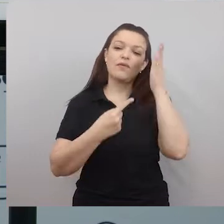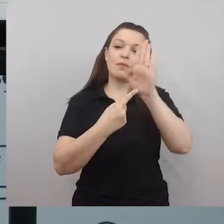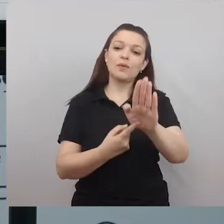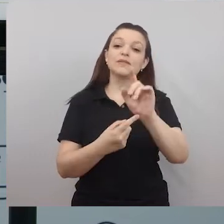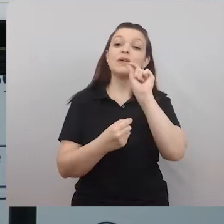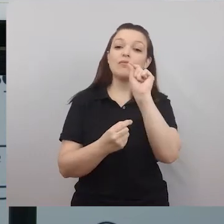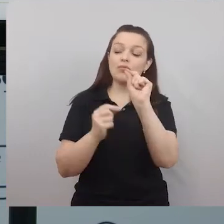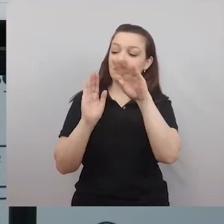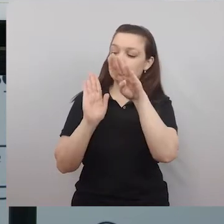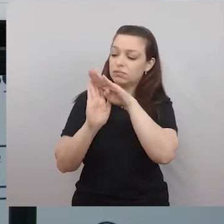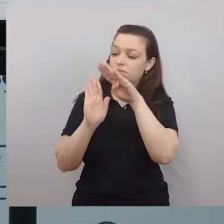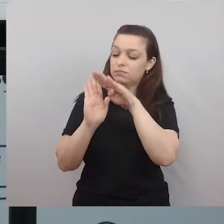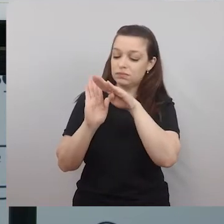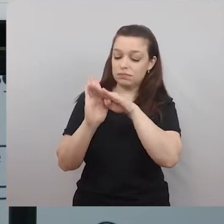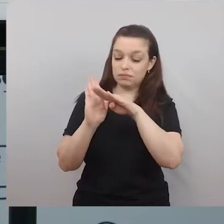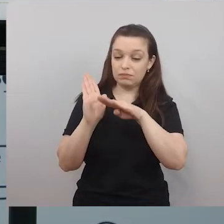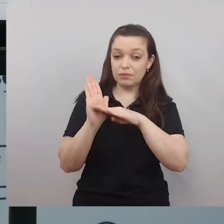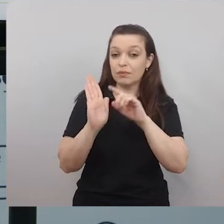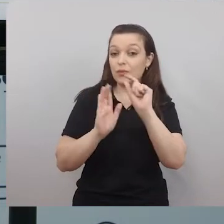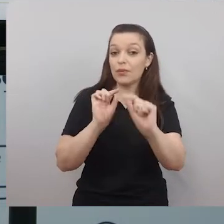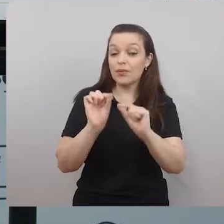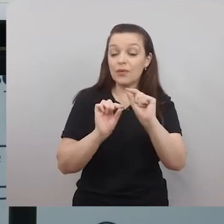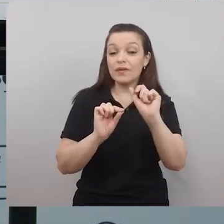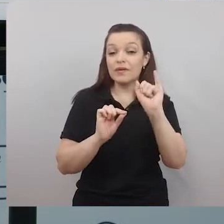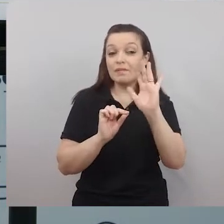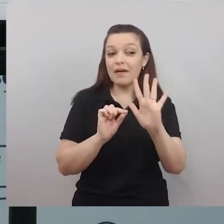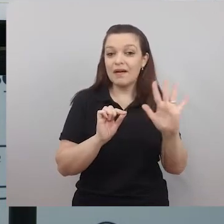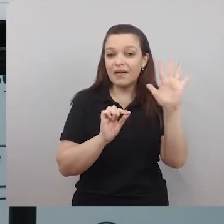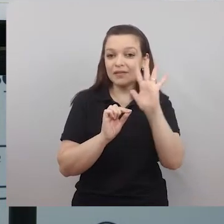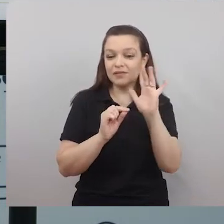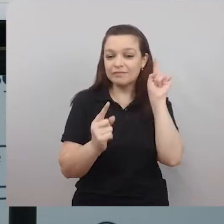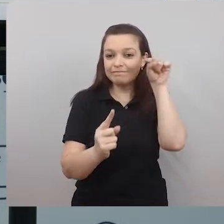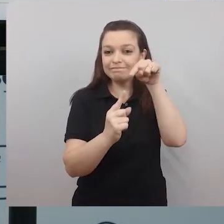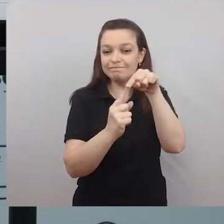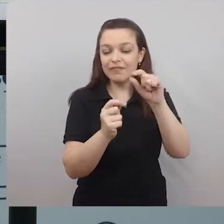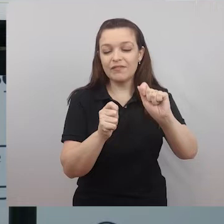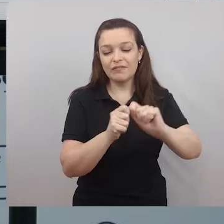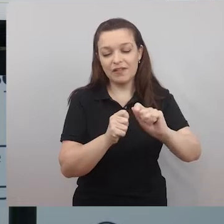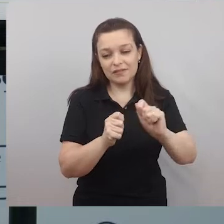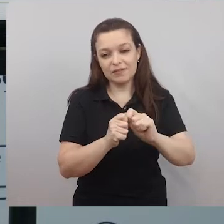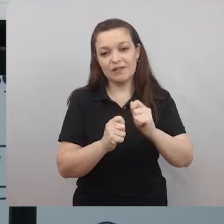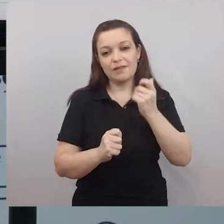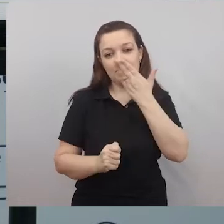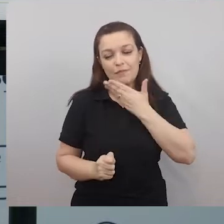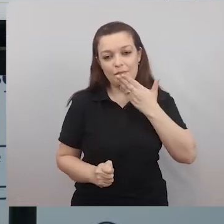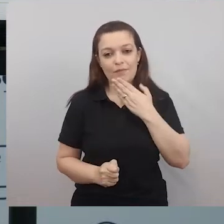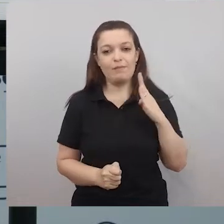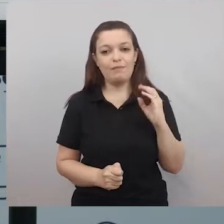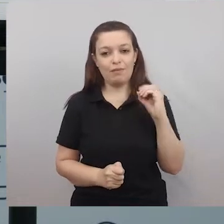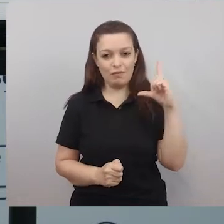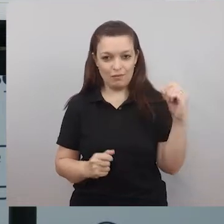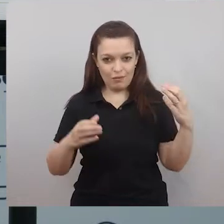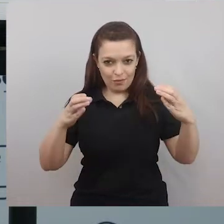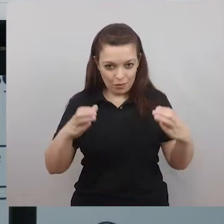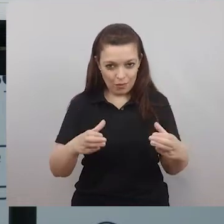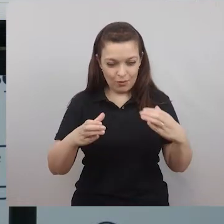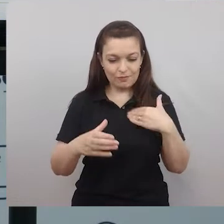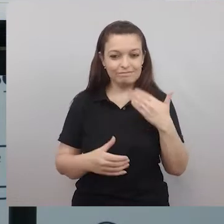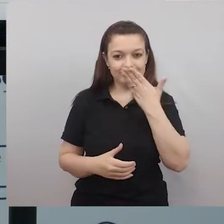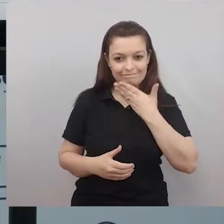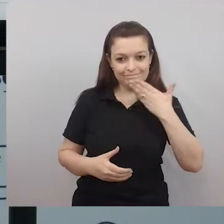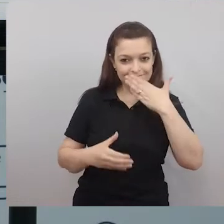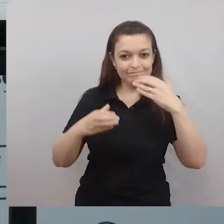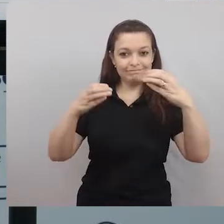vamos ver aqui uma sequência de imagens relacionadas aí à confecção de um bolo,